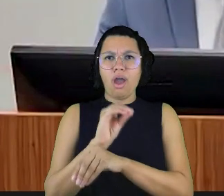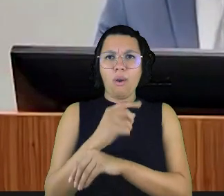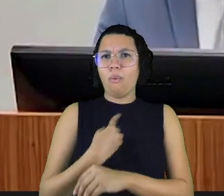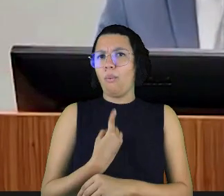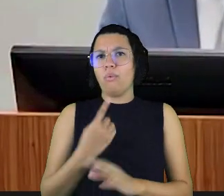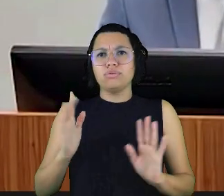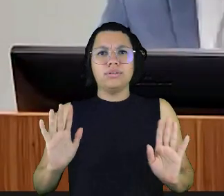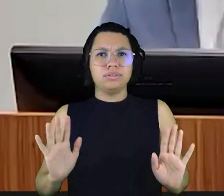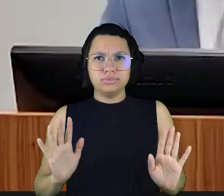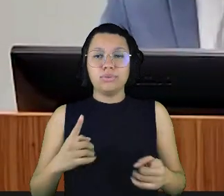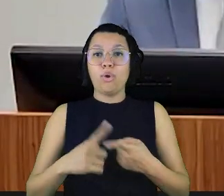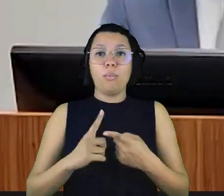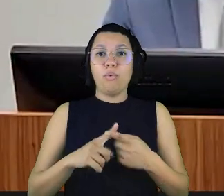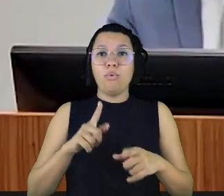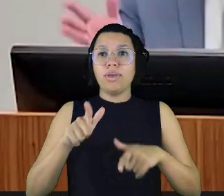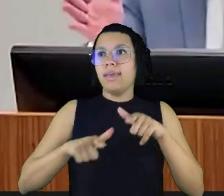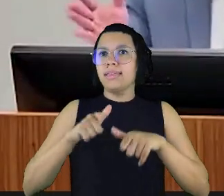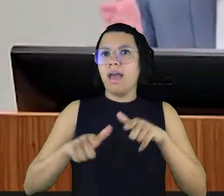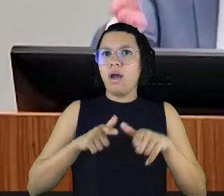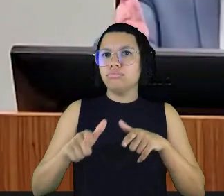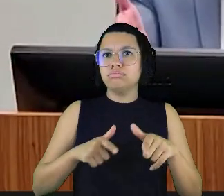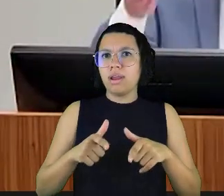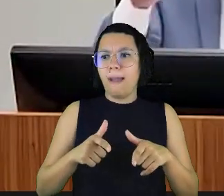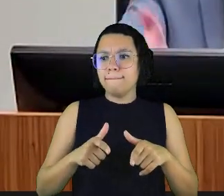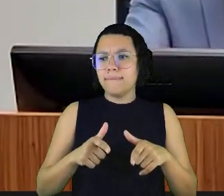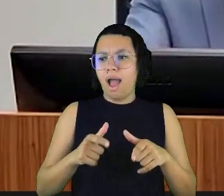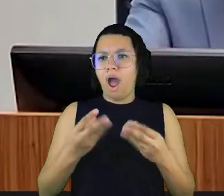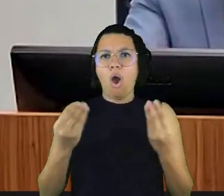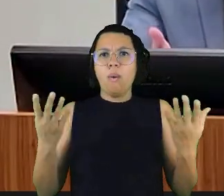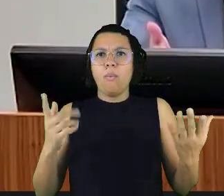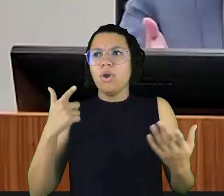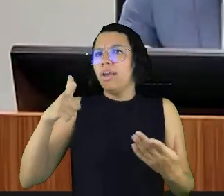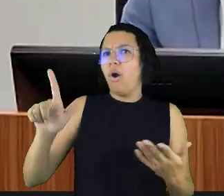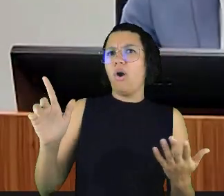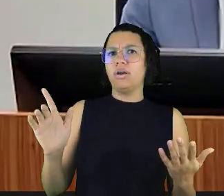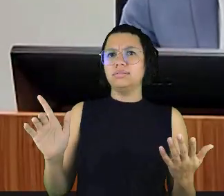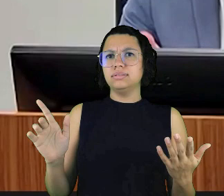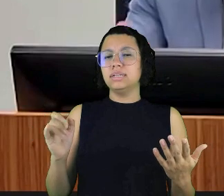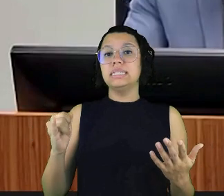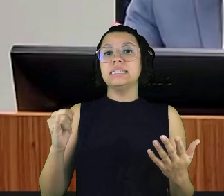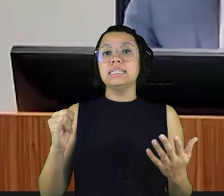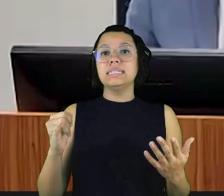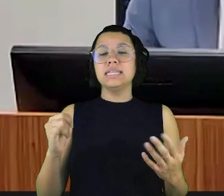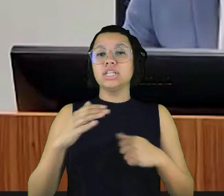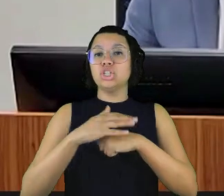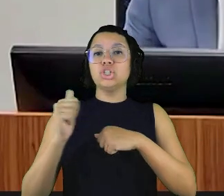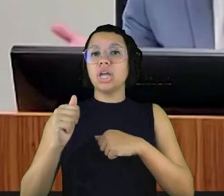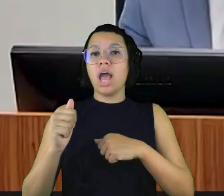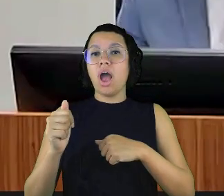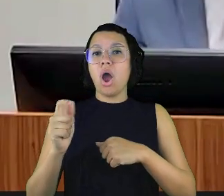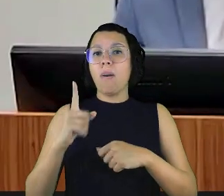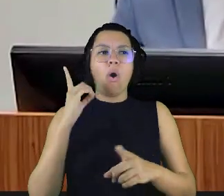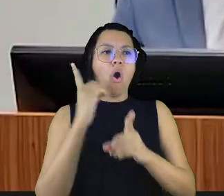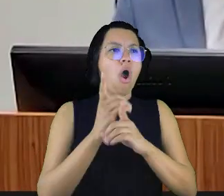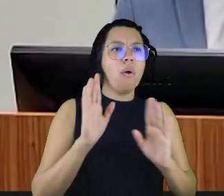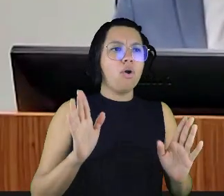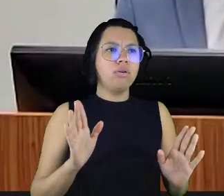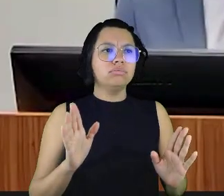um trabalho desgraçado. Né? E outra, se a citação é negativa, a SECOM não vai fazer